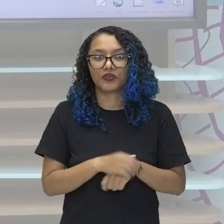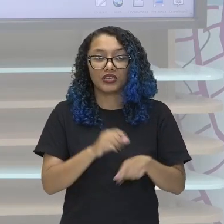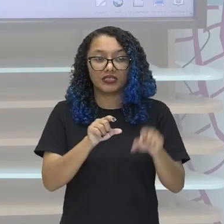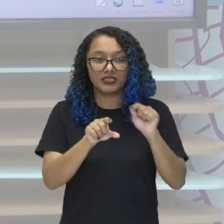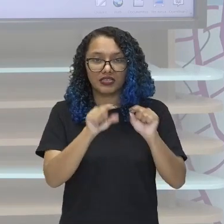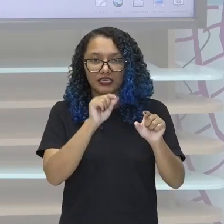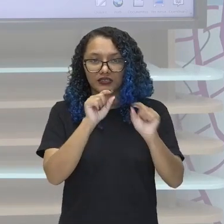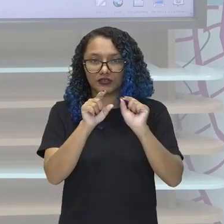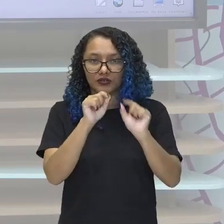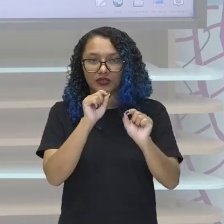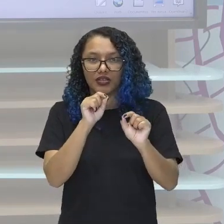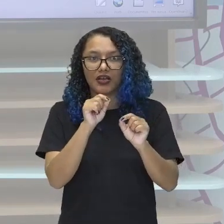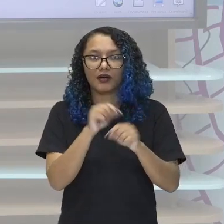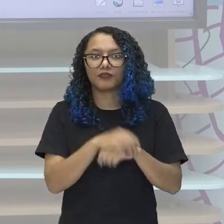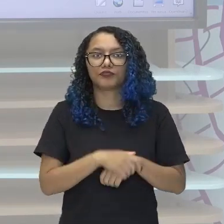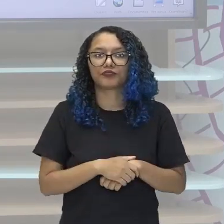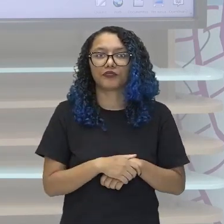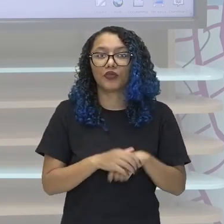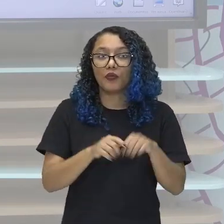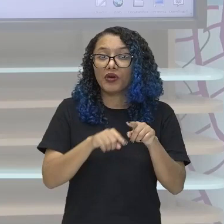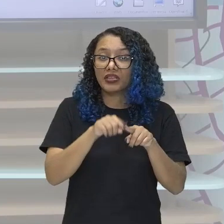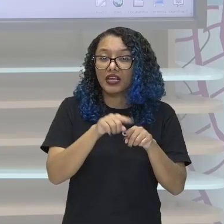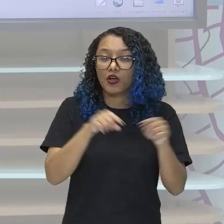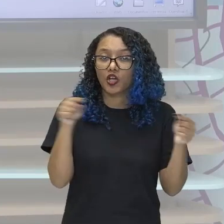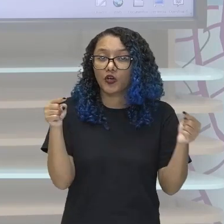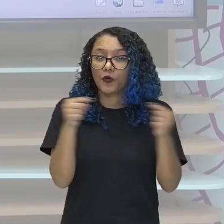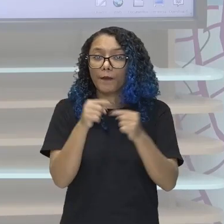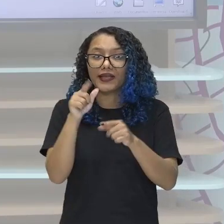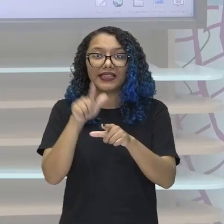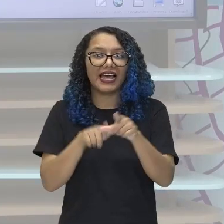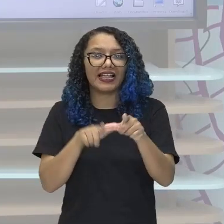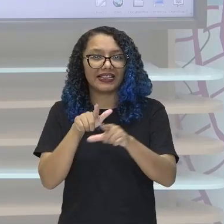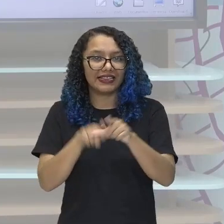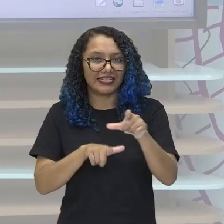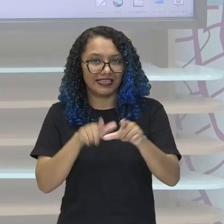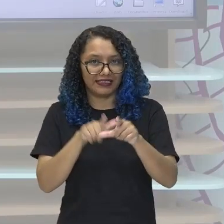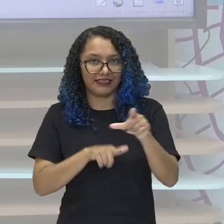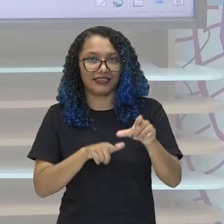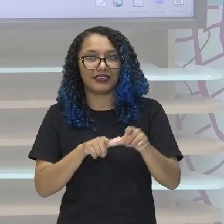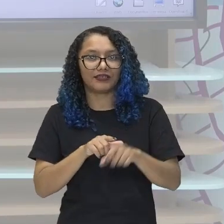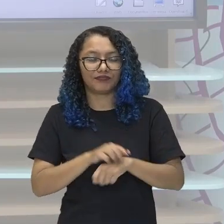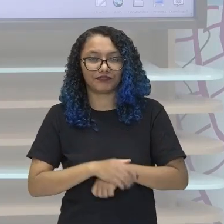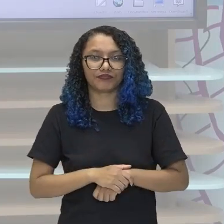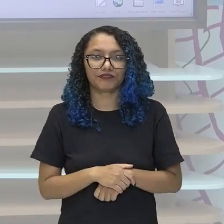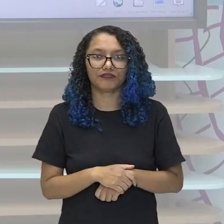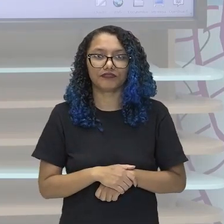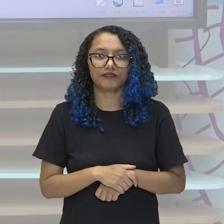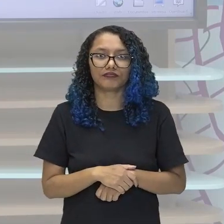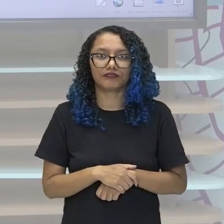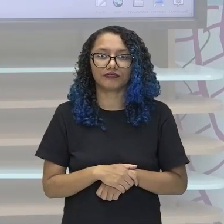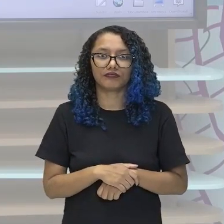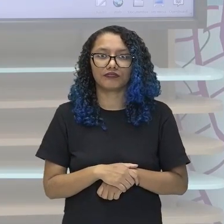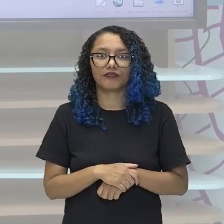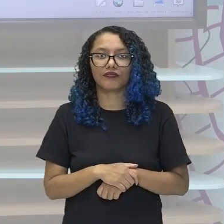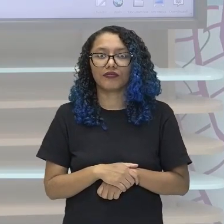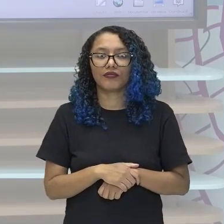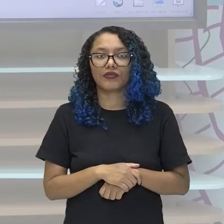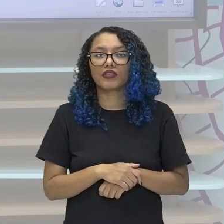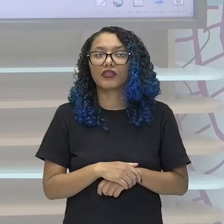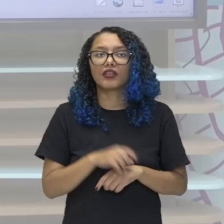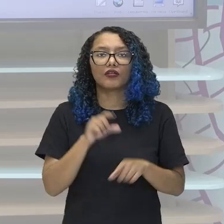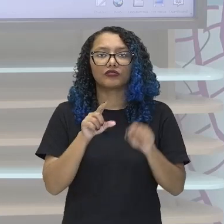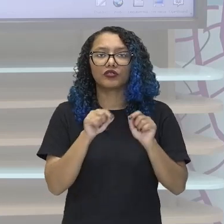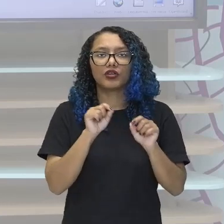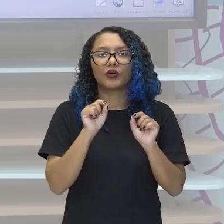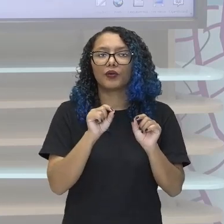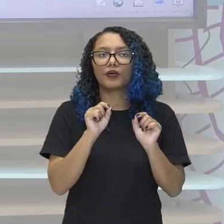os carros de X, como vocês estão vendo aqui no meu lado, e eu chamei as motocicletas de Y. Agora, vamos